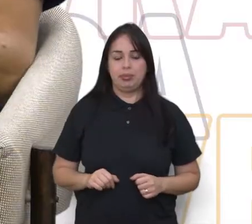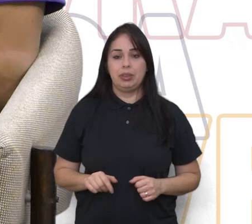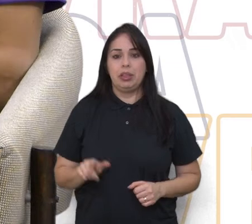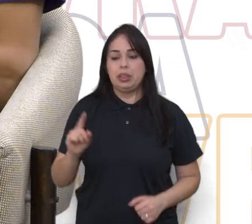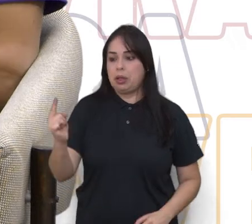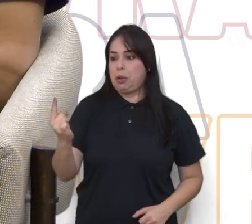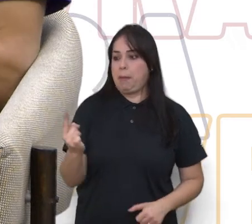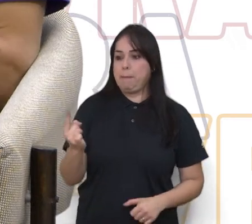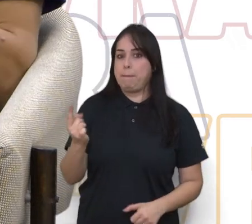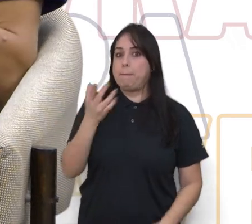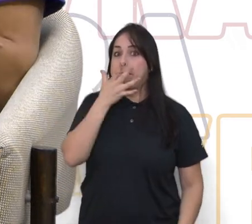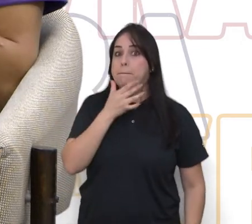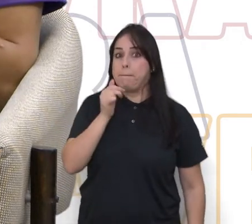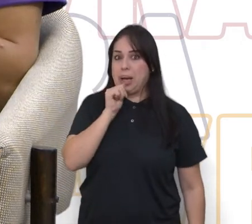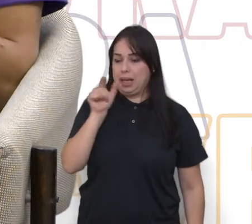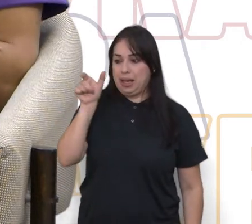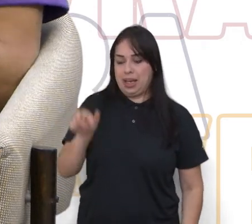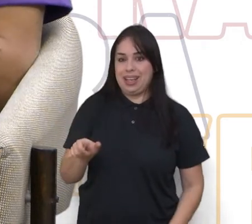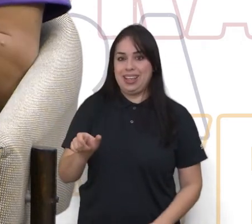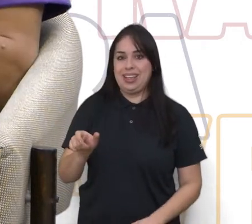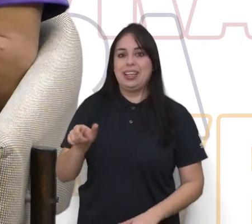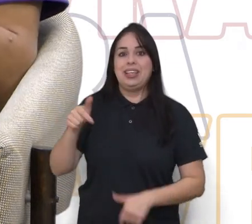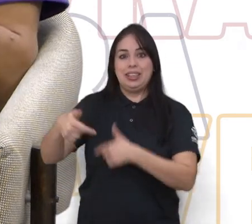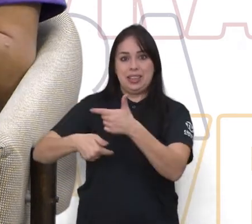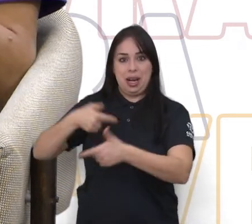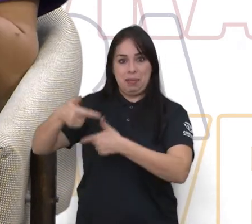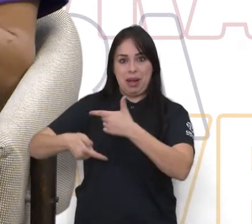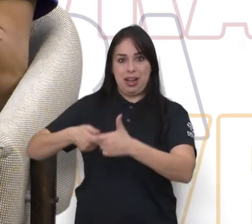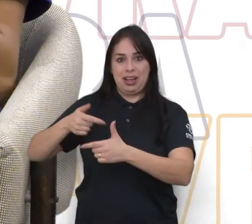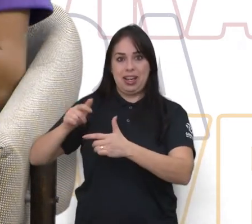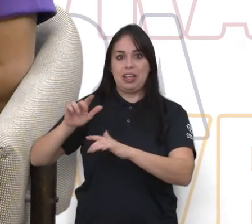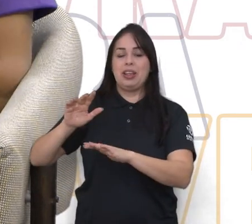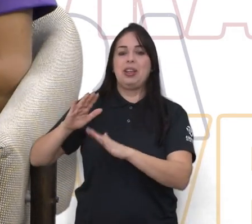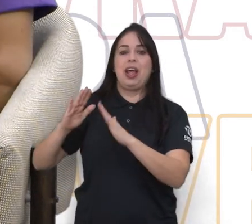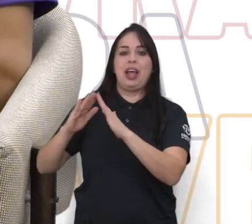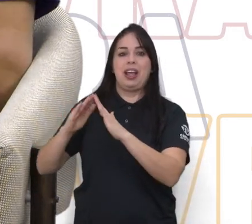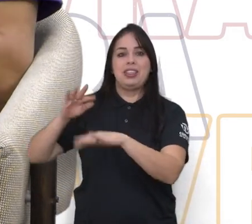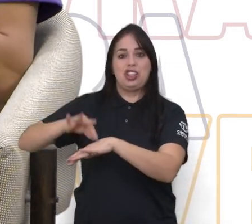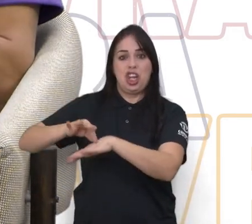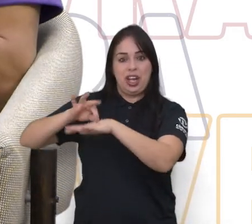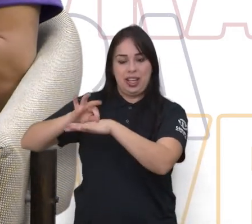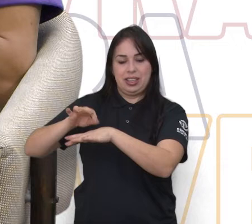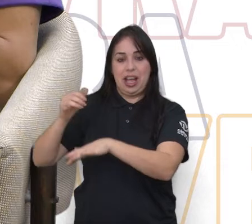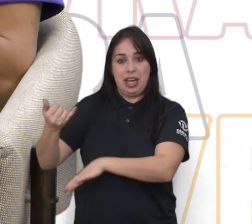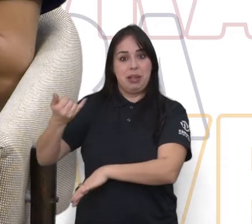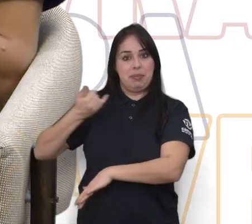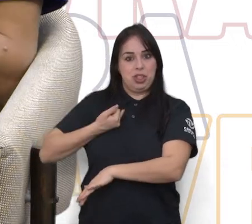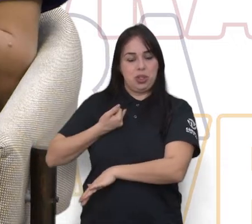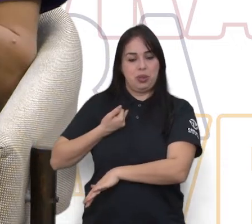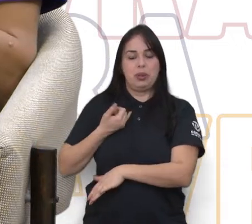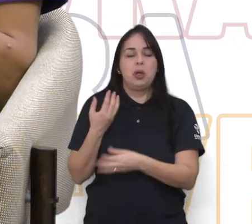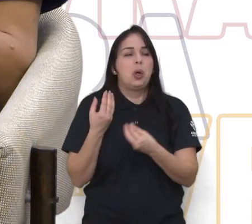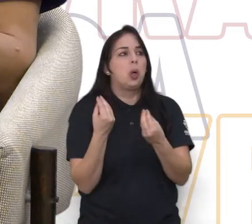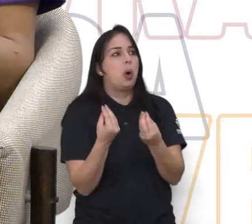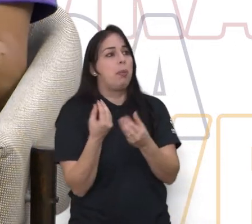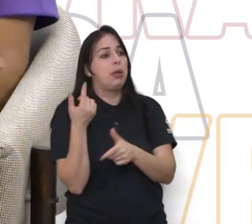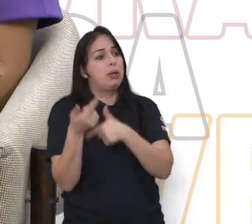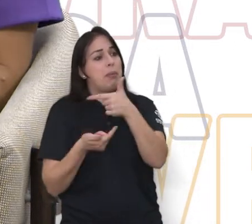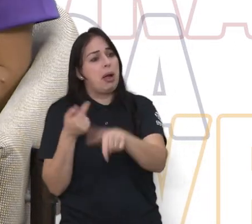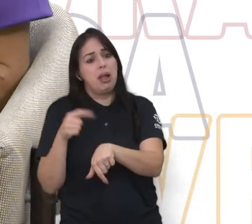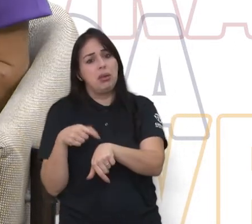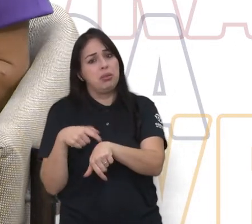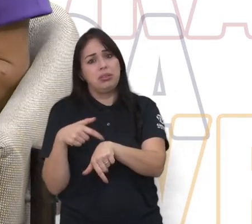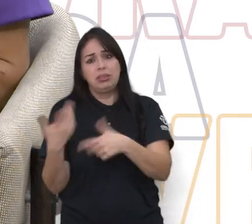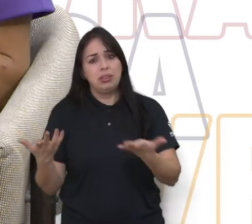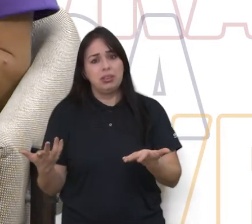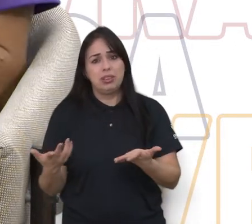um pai que ele era açougueiro e ele queria muito ver a filha dele se apresentando no palco, mas ele falou para mim, ó Ari, como que eu vou? Vai ser no horário do